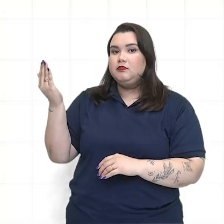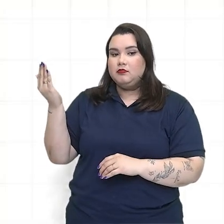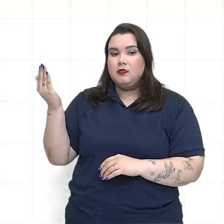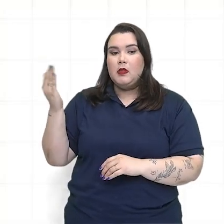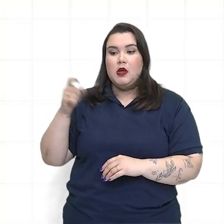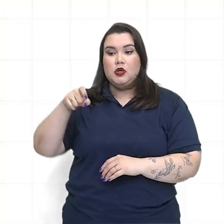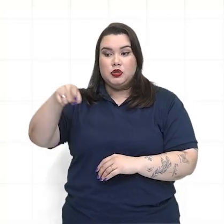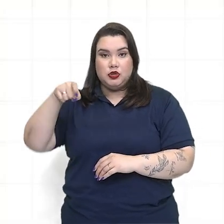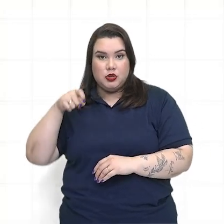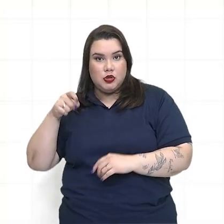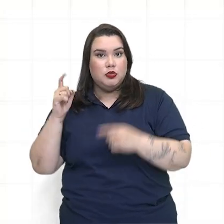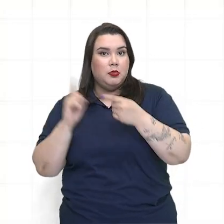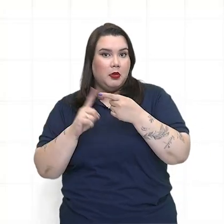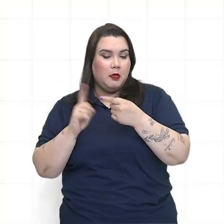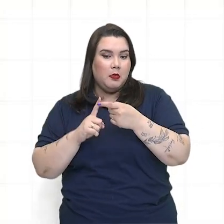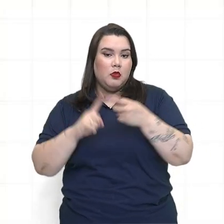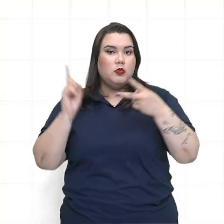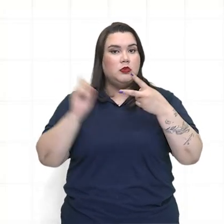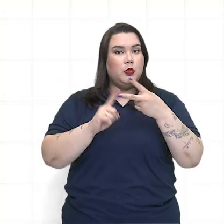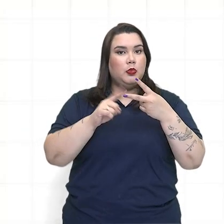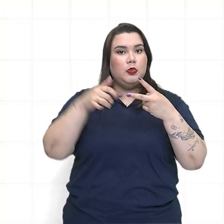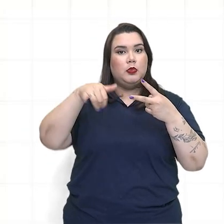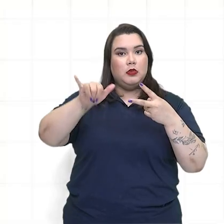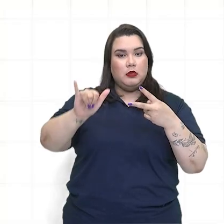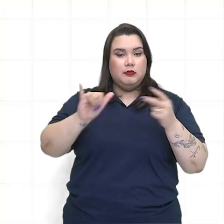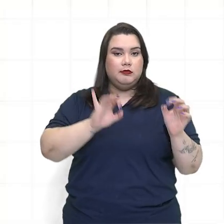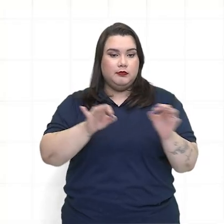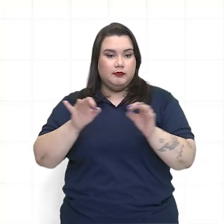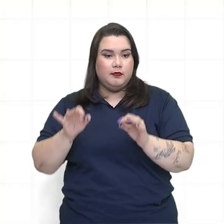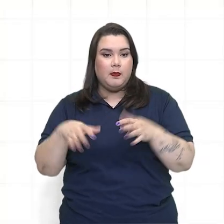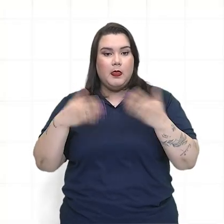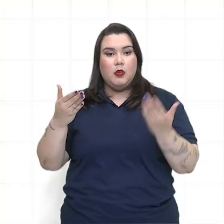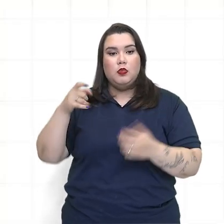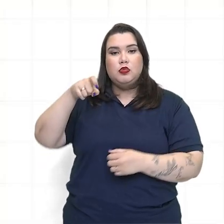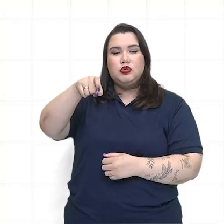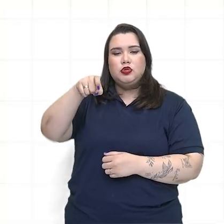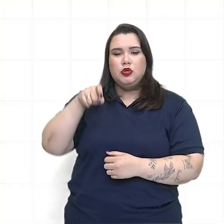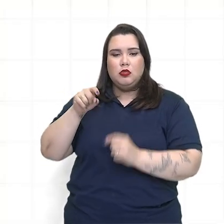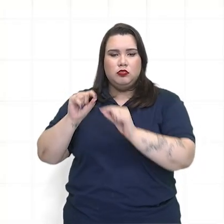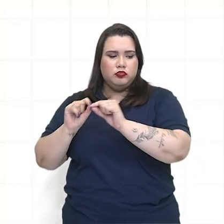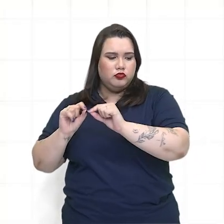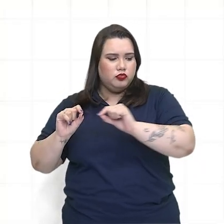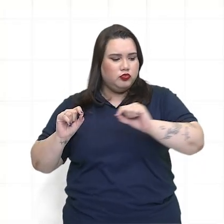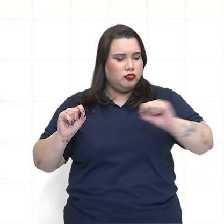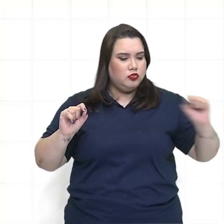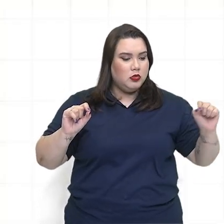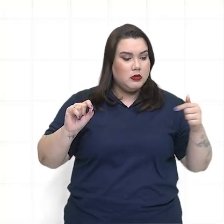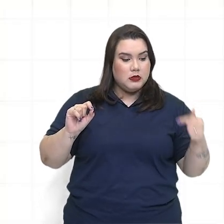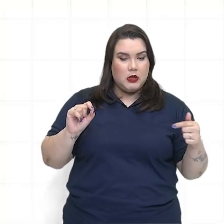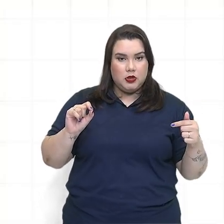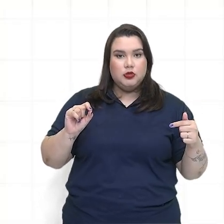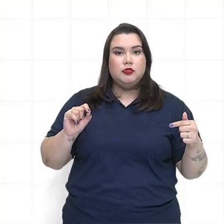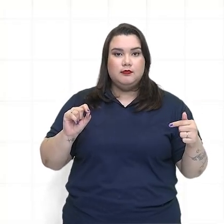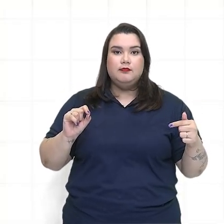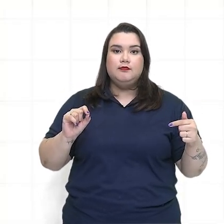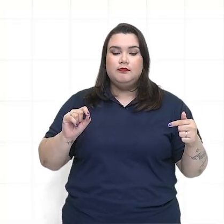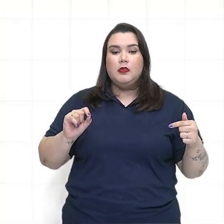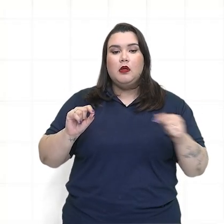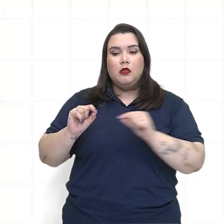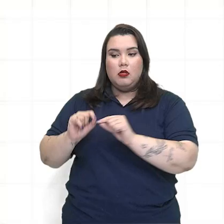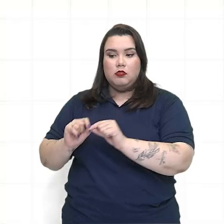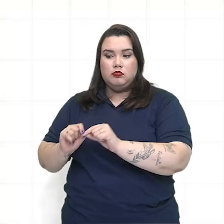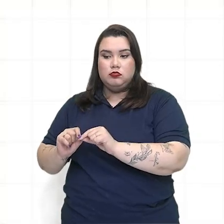X, depois de Y. Então, vamos ver, ó. X é o número 7. E